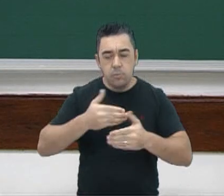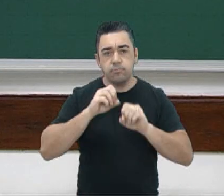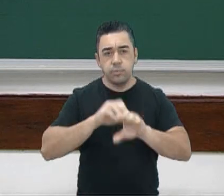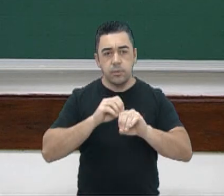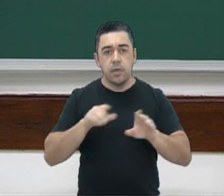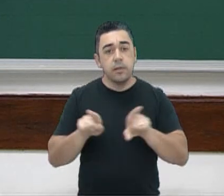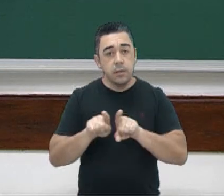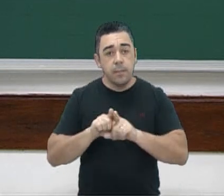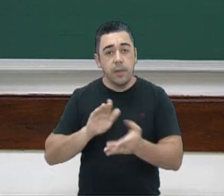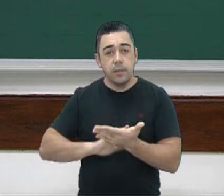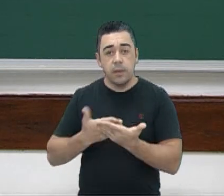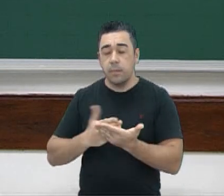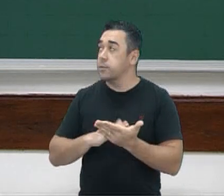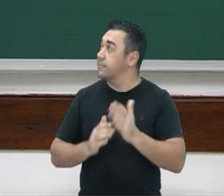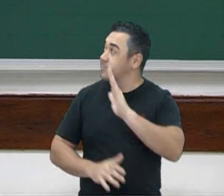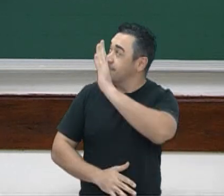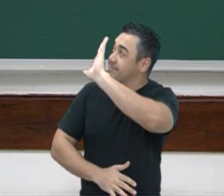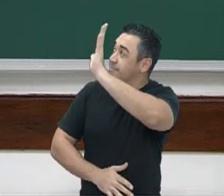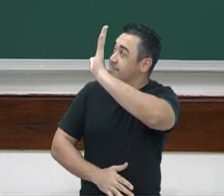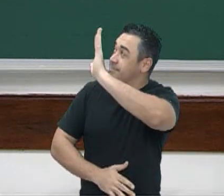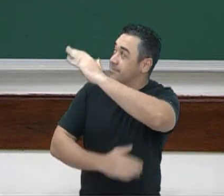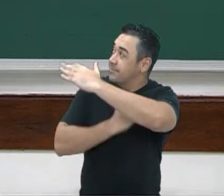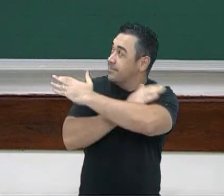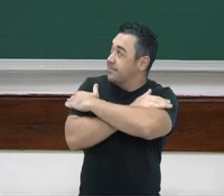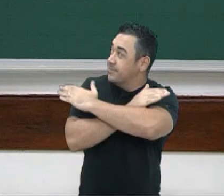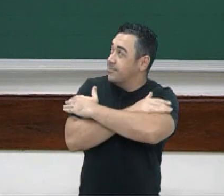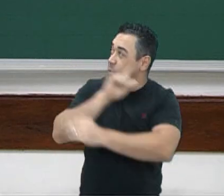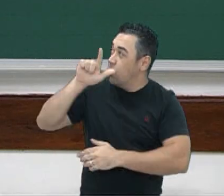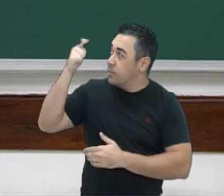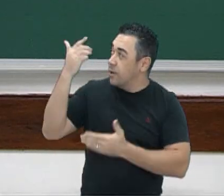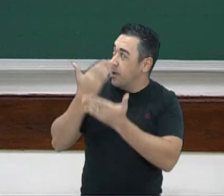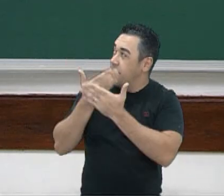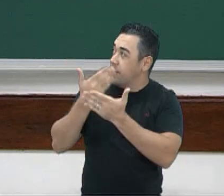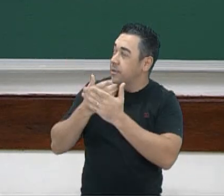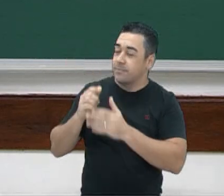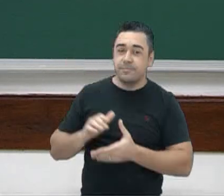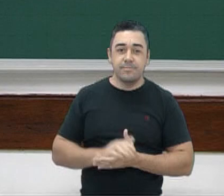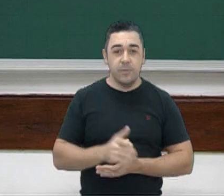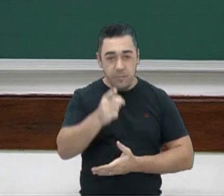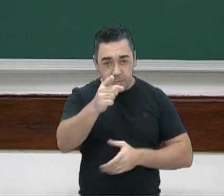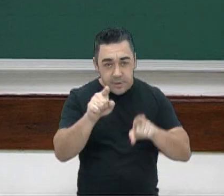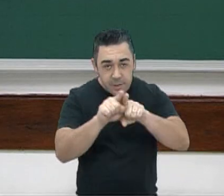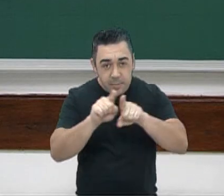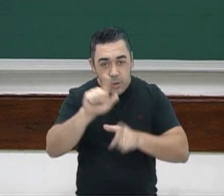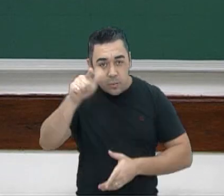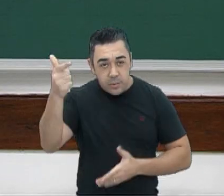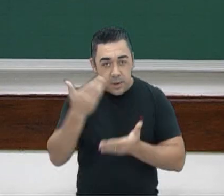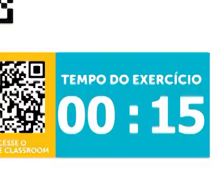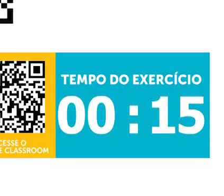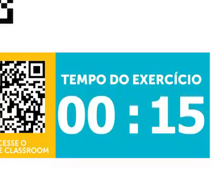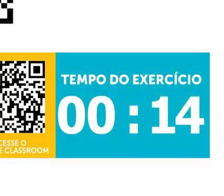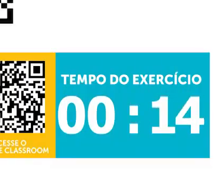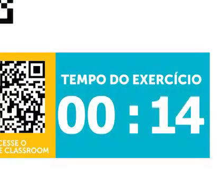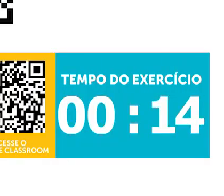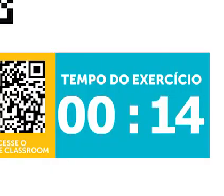nosso intérprete de Libras, Tiago. Um abraço, Tiago, até a nossa próxima aula e para você também, até a nossa próxima aula.